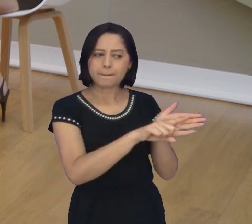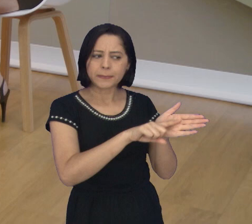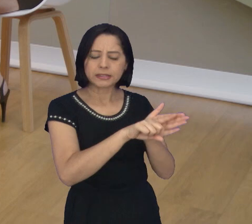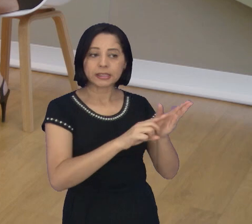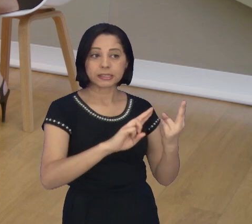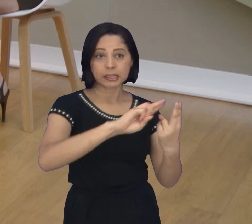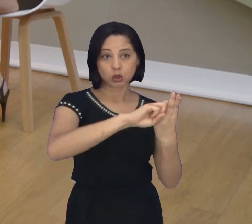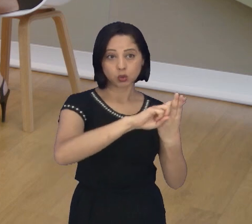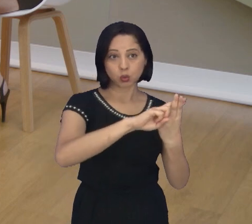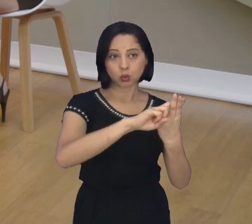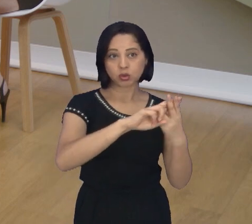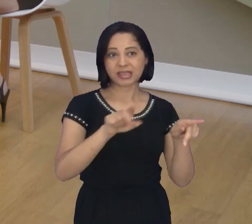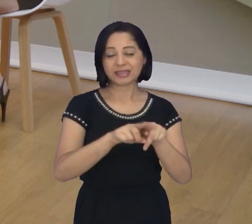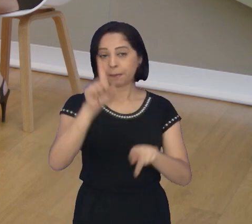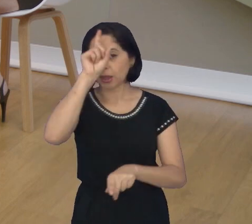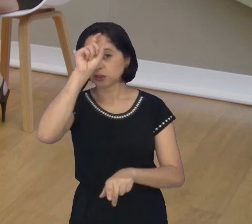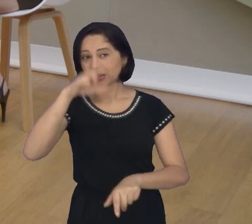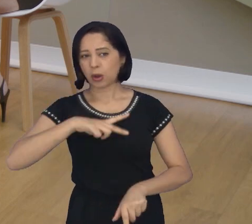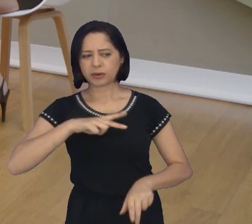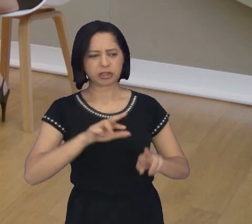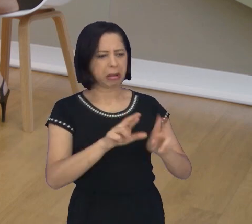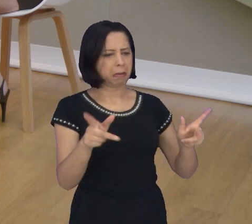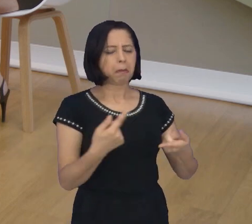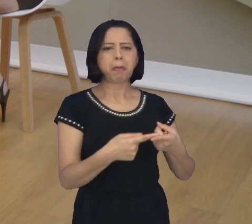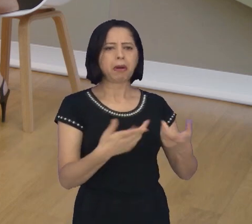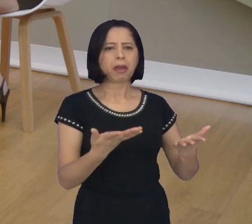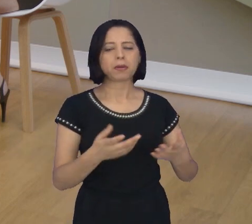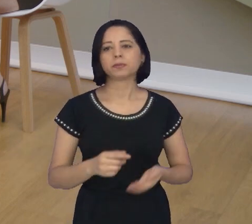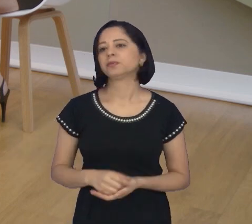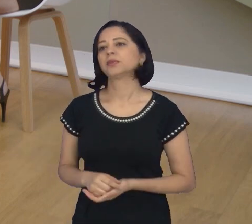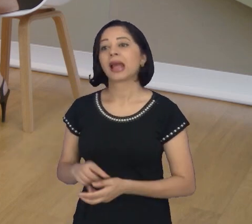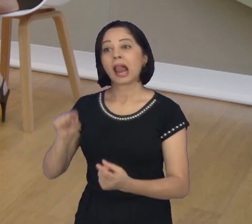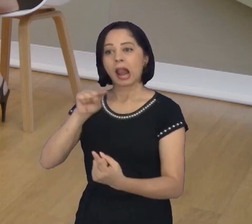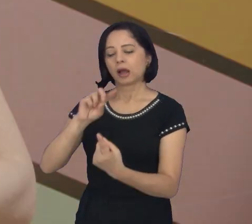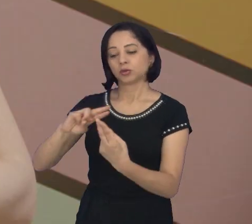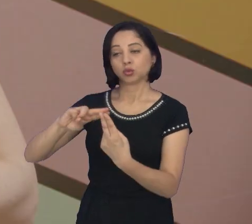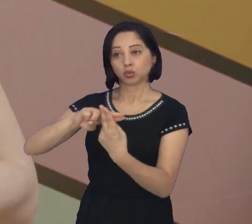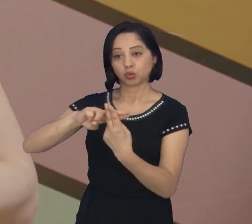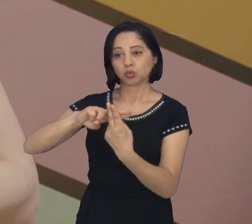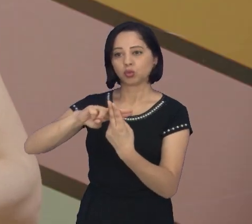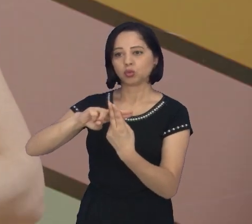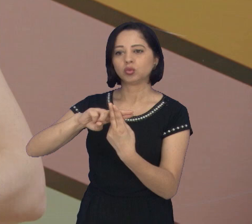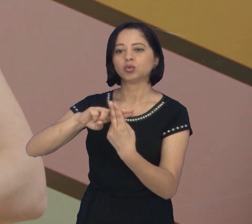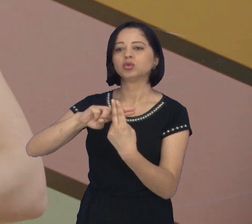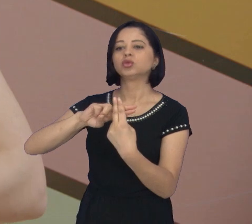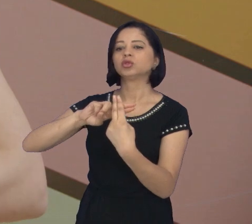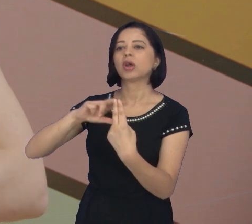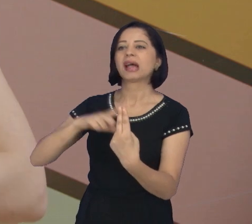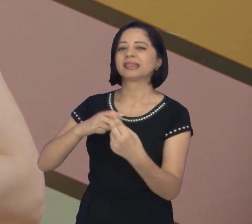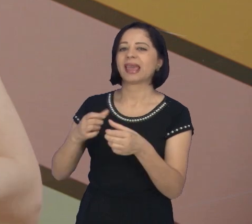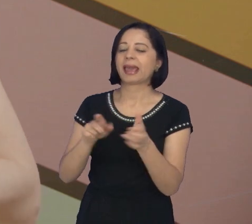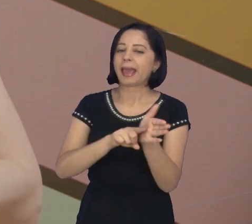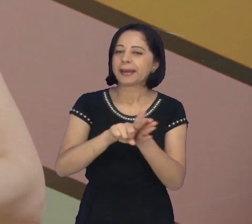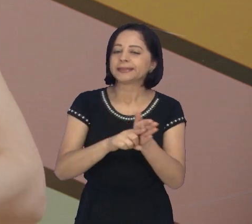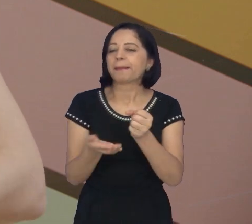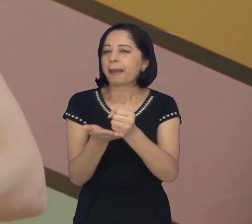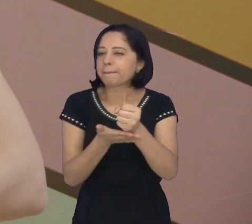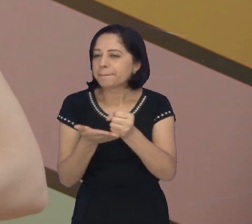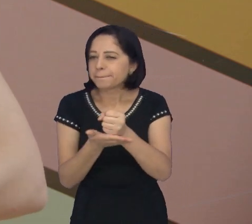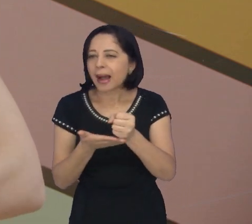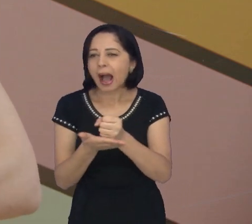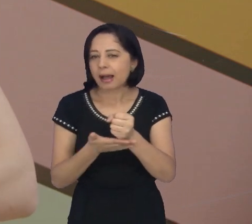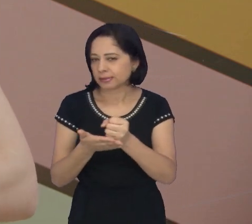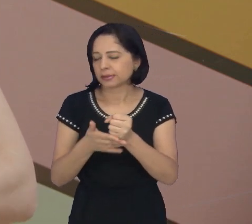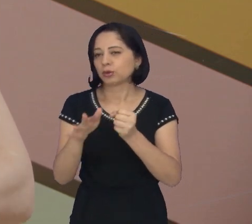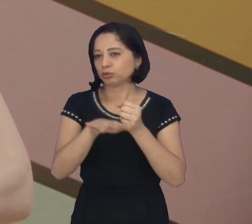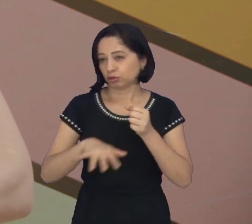pela rede particular. Qual que é essa diferença? Exato. No SUS a gente tem alguns exames mais básicos que servem para a população